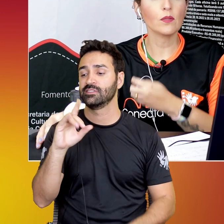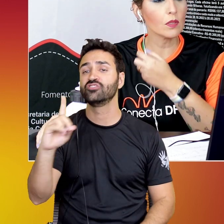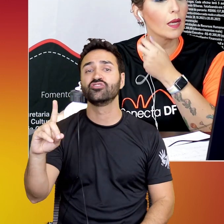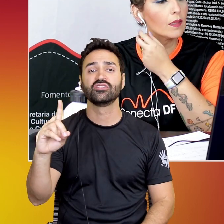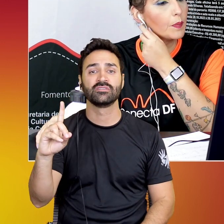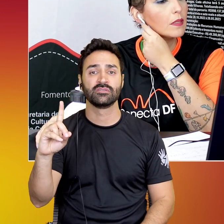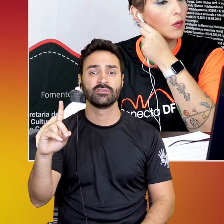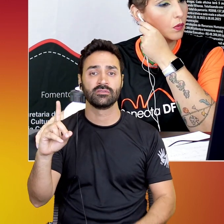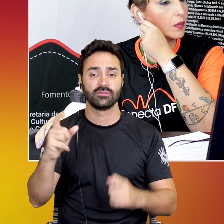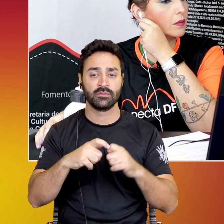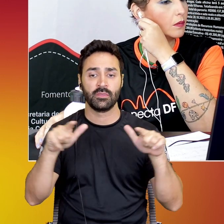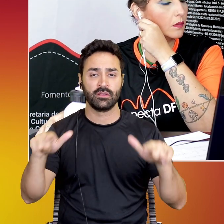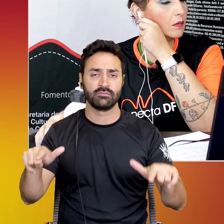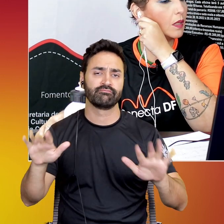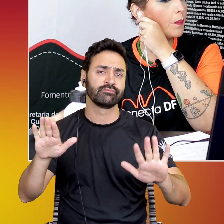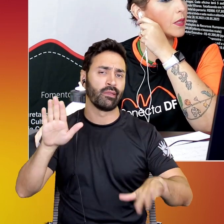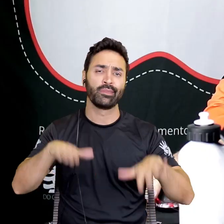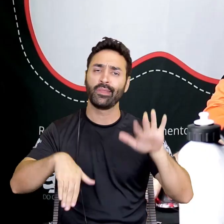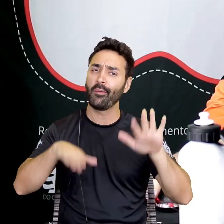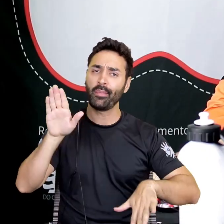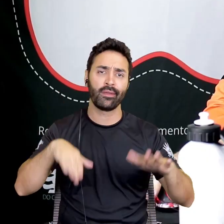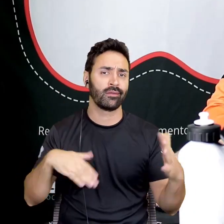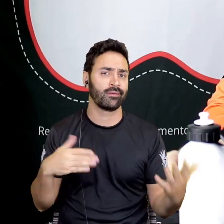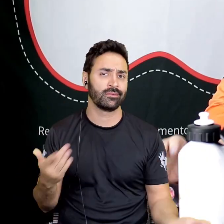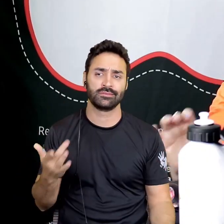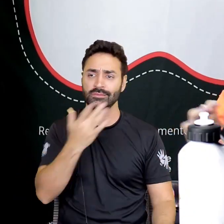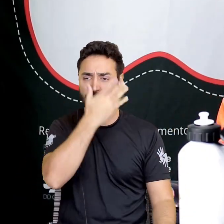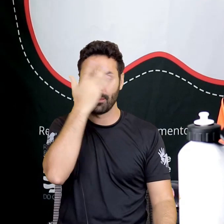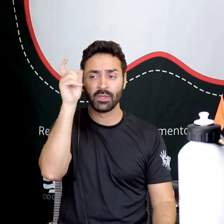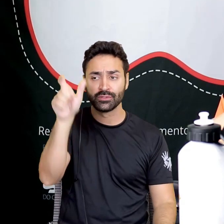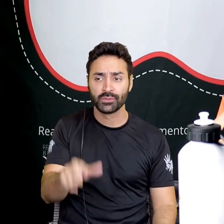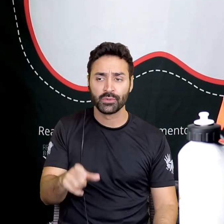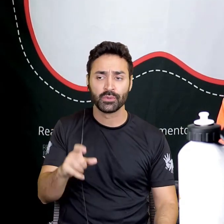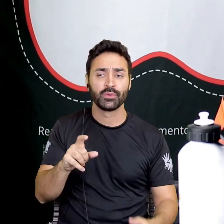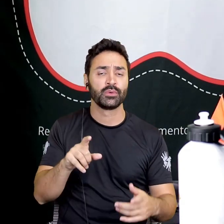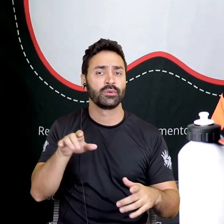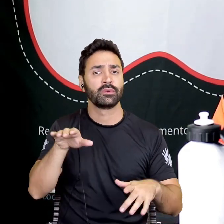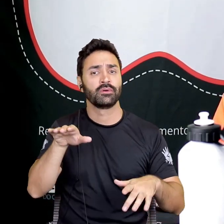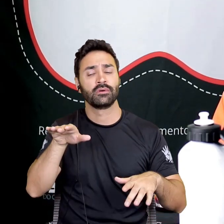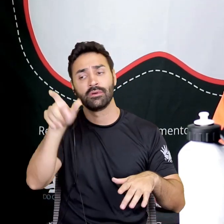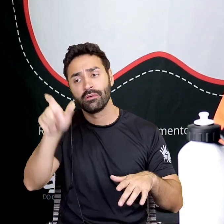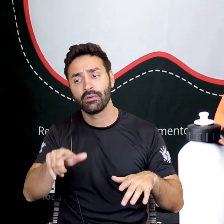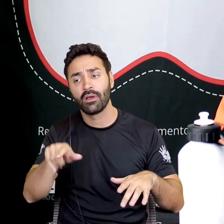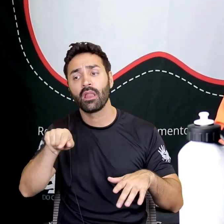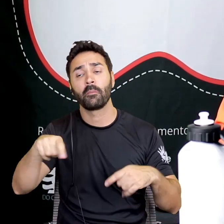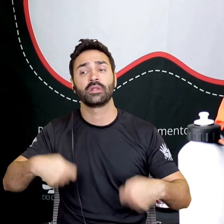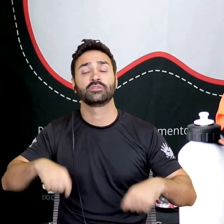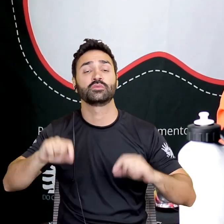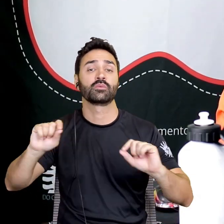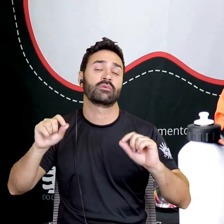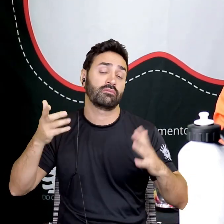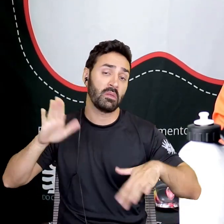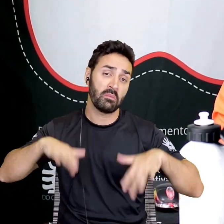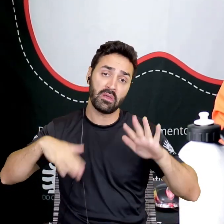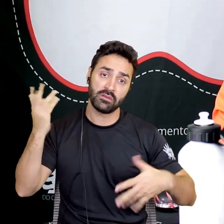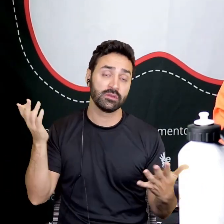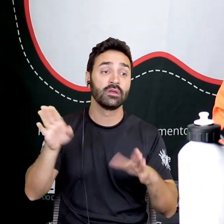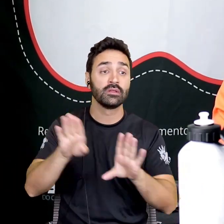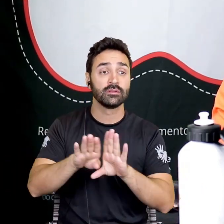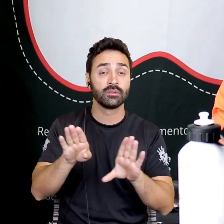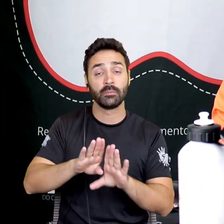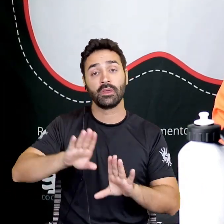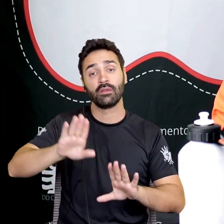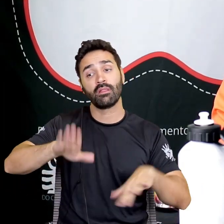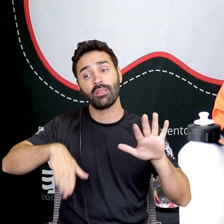Isso depende de cada pessoa. Depende da pessoa, depende da necessidade dela. E depende também